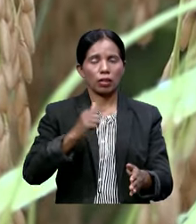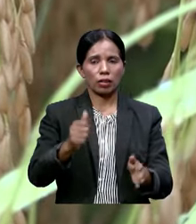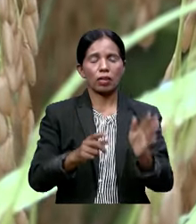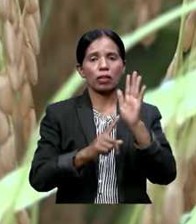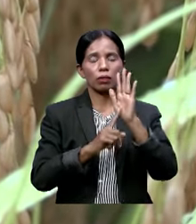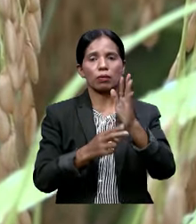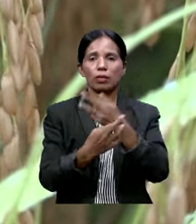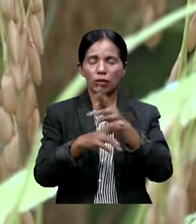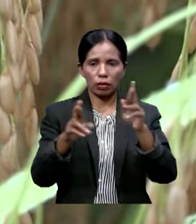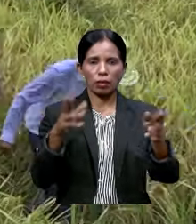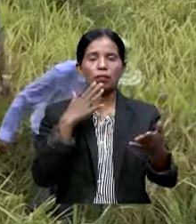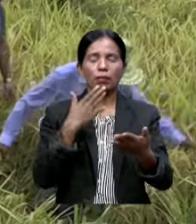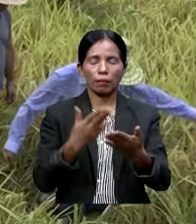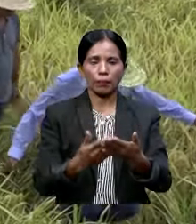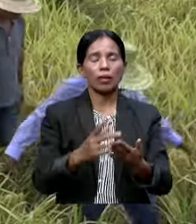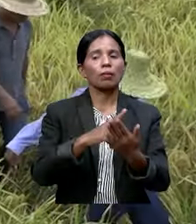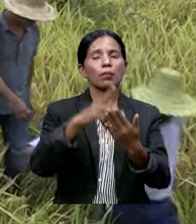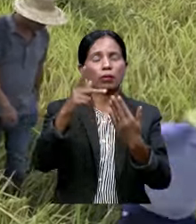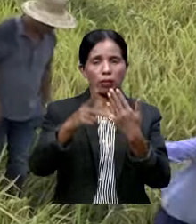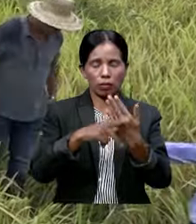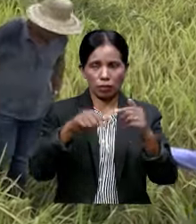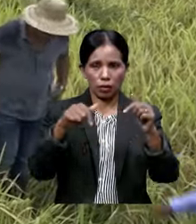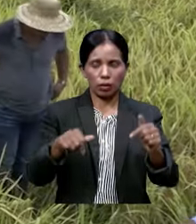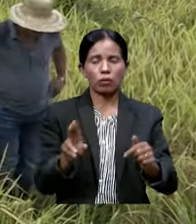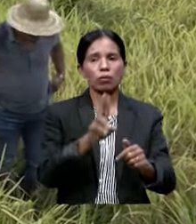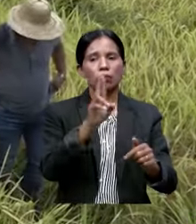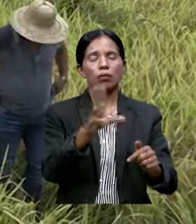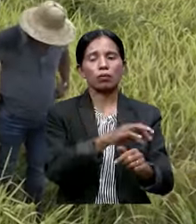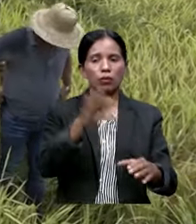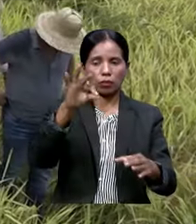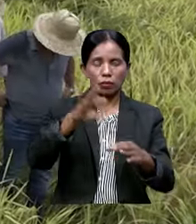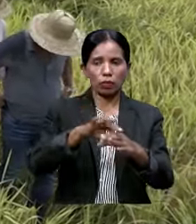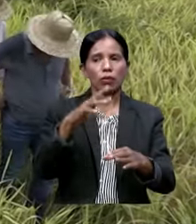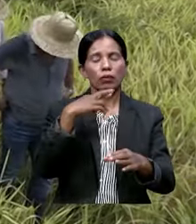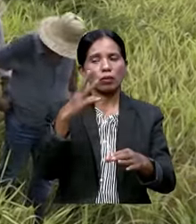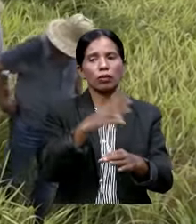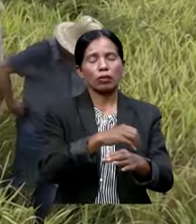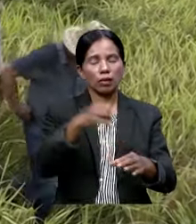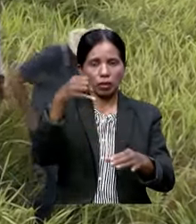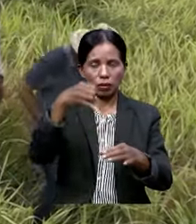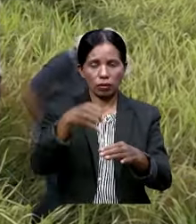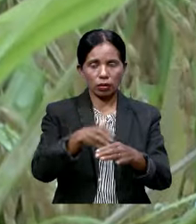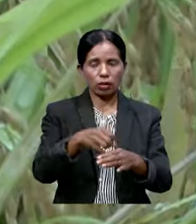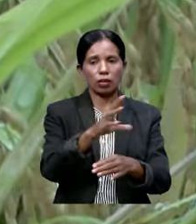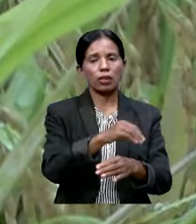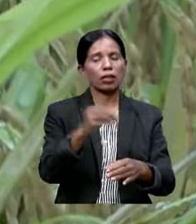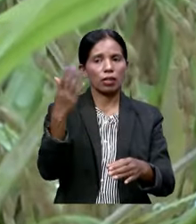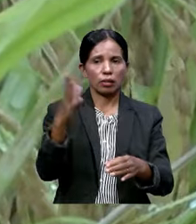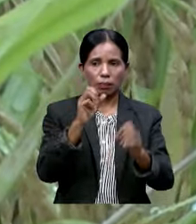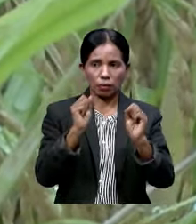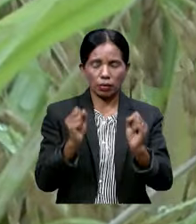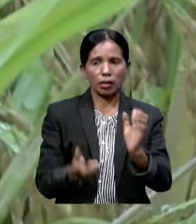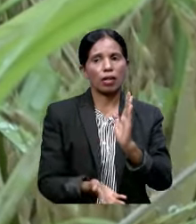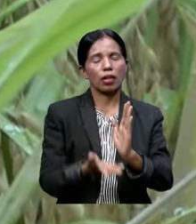diak. Tuir Jorge Serrano, Programa Demoplot ne aplica sistema produção no fini, incluimos adubo Iha Natar, nune